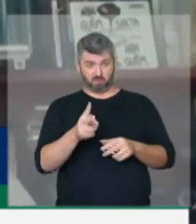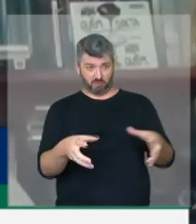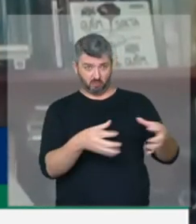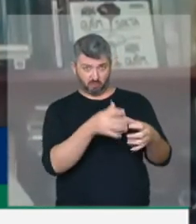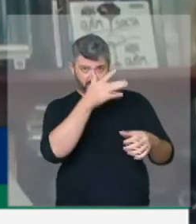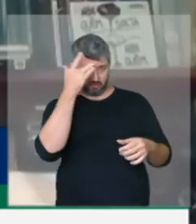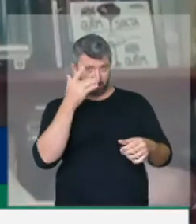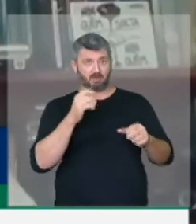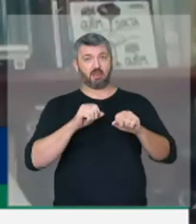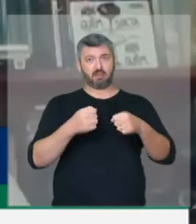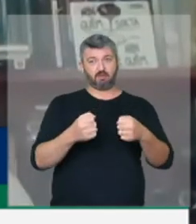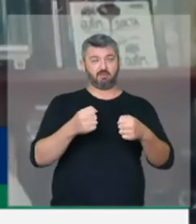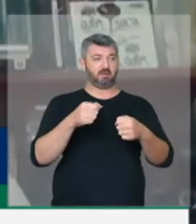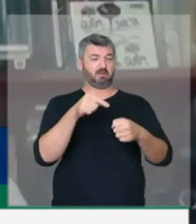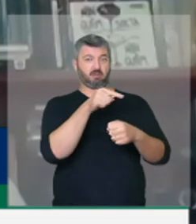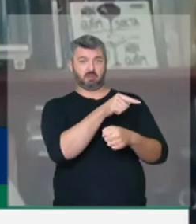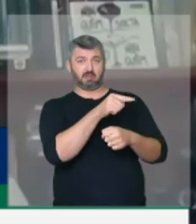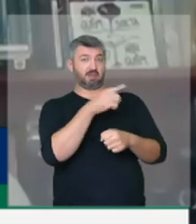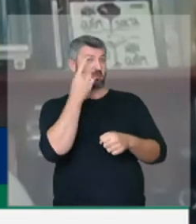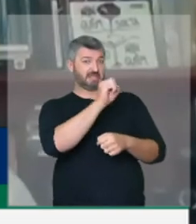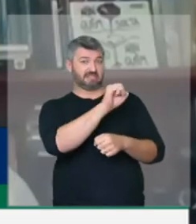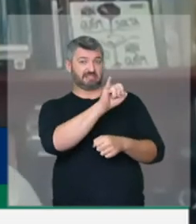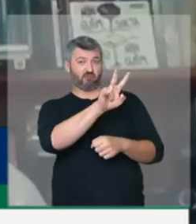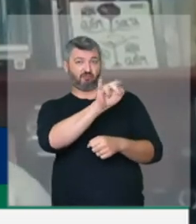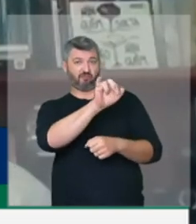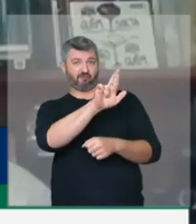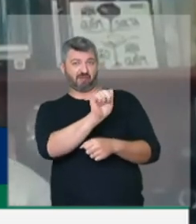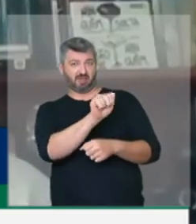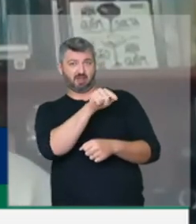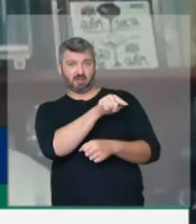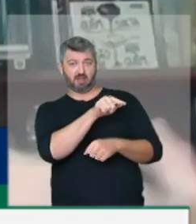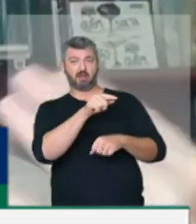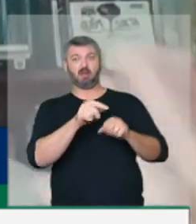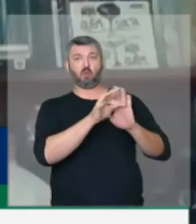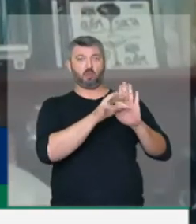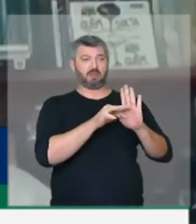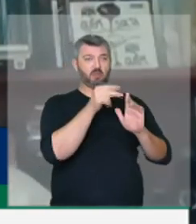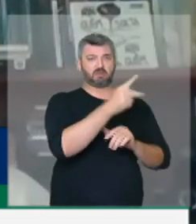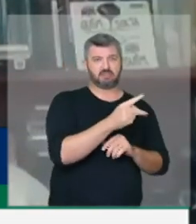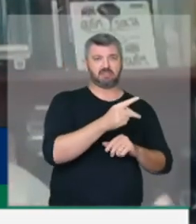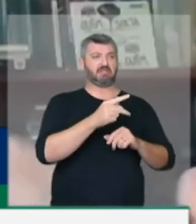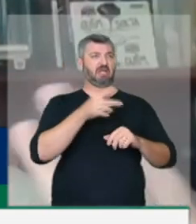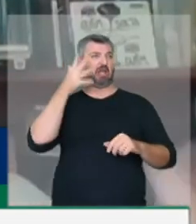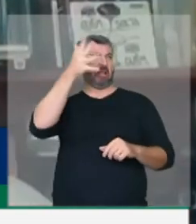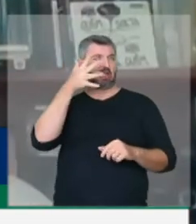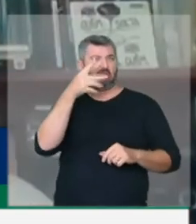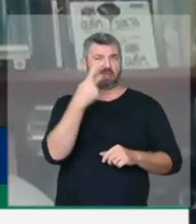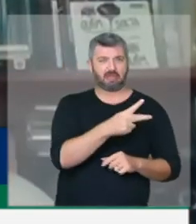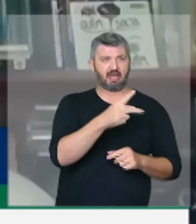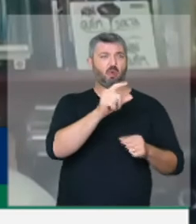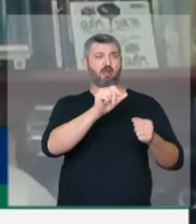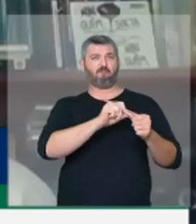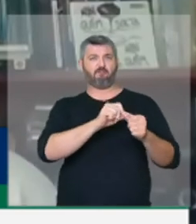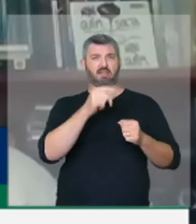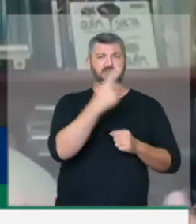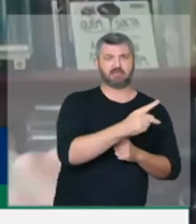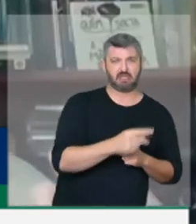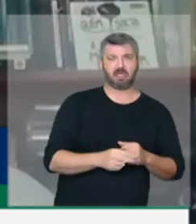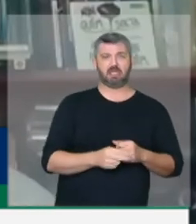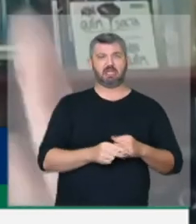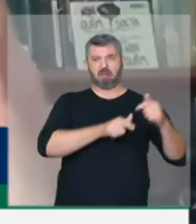são defendidos pelo deputado Daniel Silveira, no seu texto, na sua fala, nos seus atos, nos